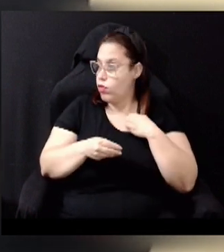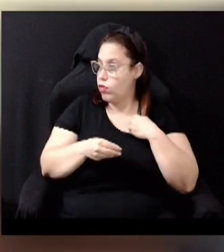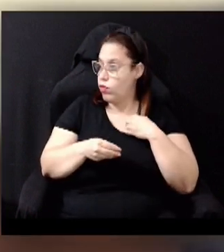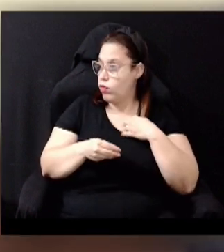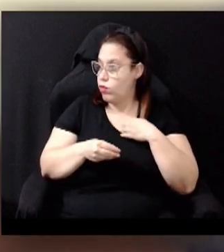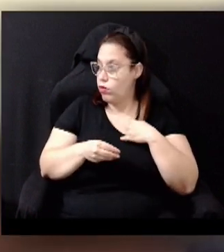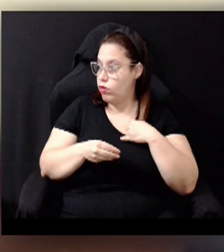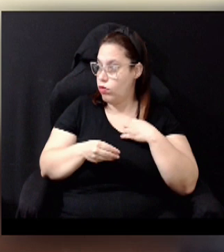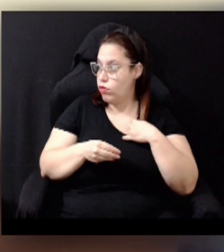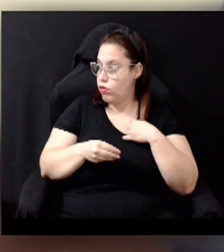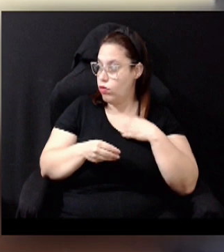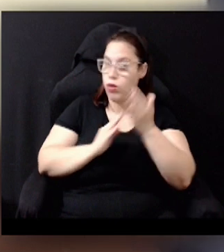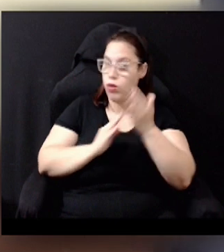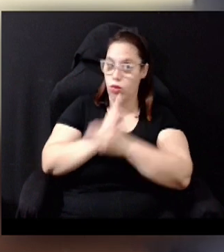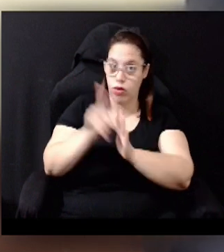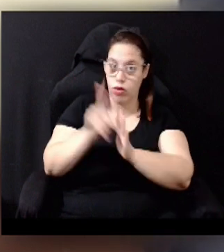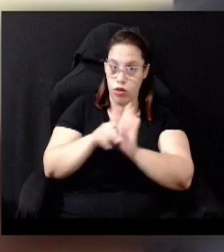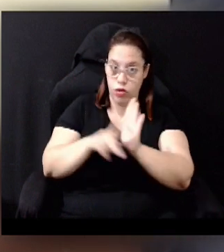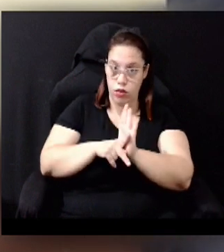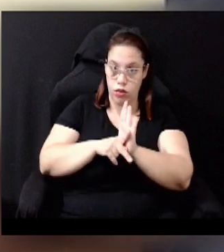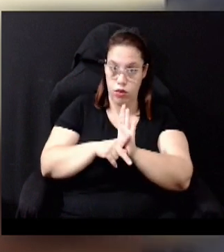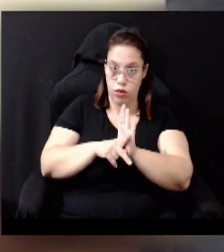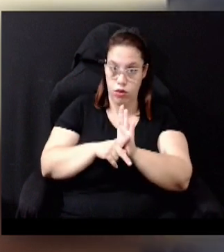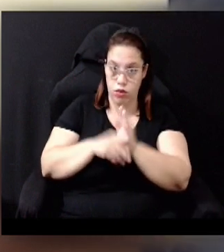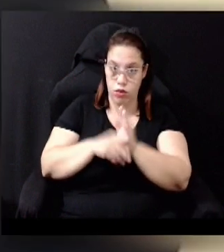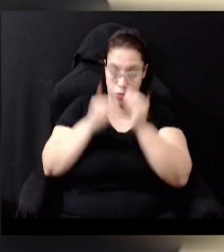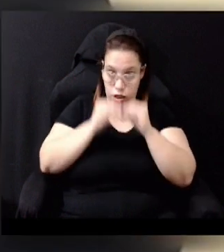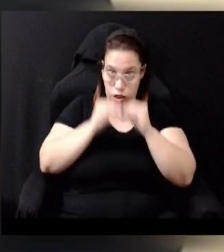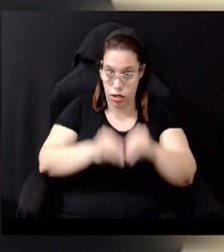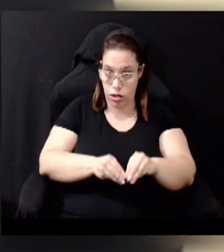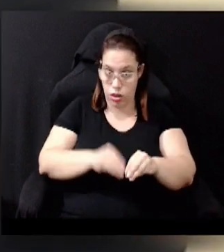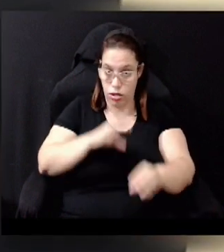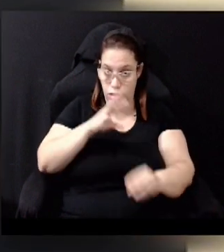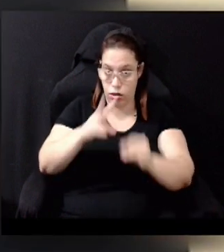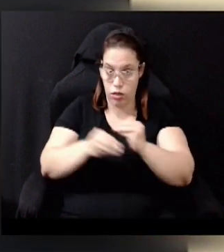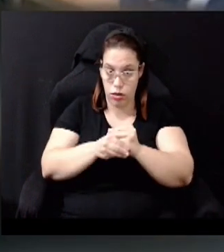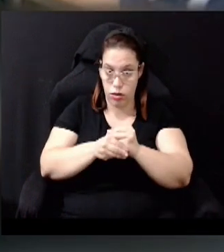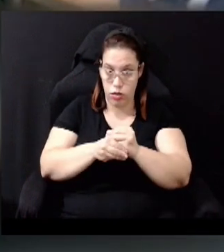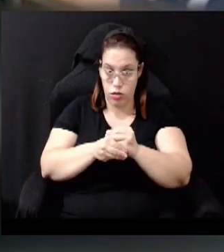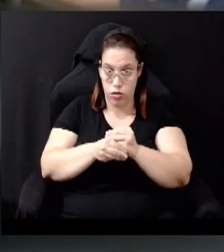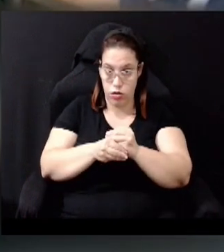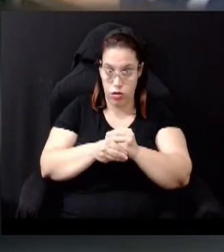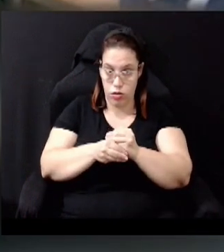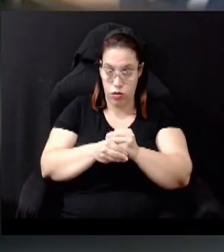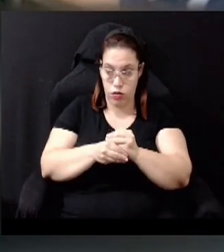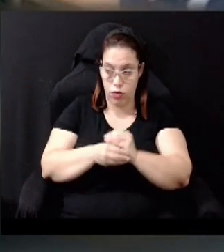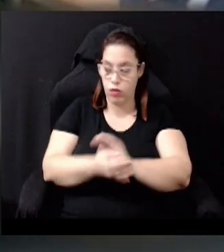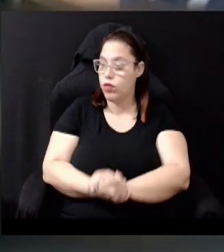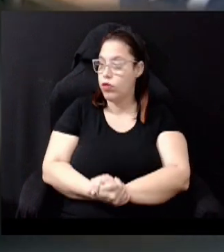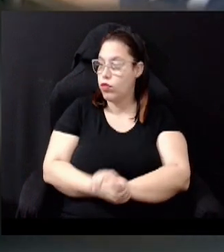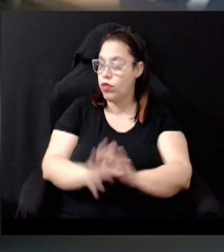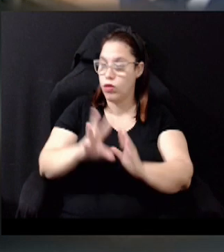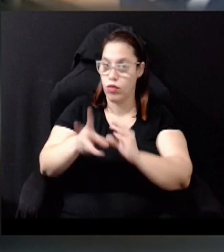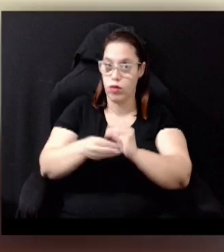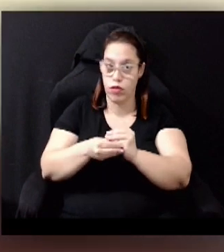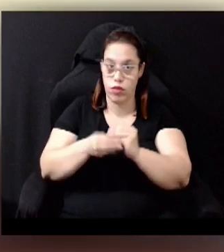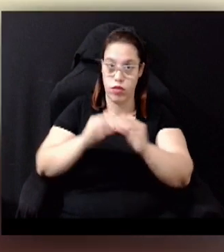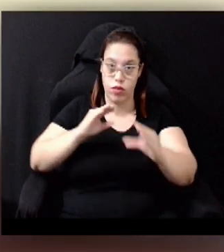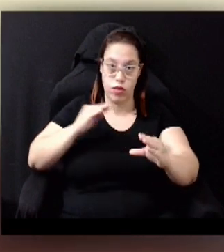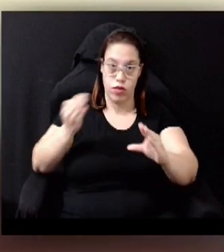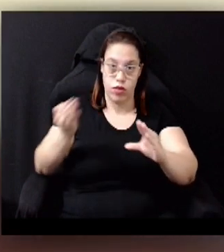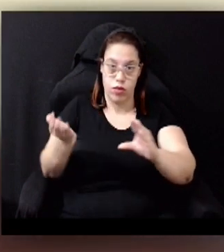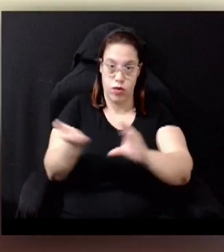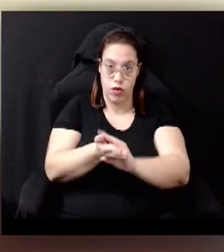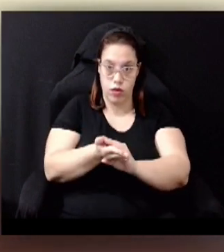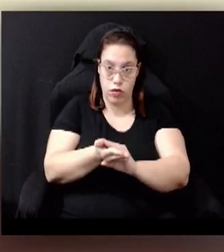o projeto e rejeitada a emenda. E por maioria contrária à emenda. A emenda vai a arquivo. Em votação,